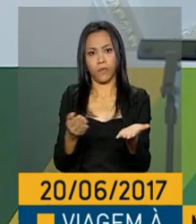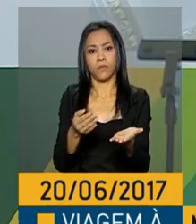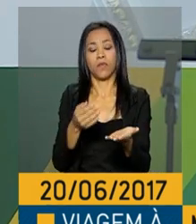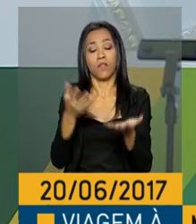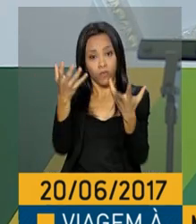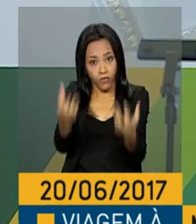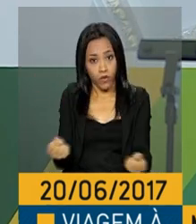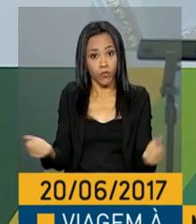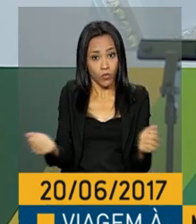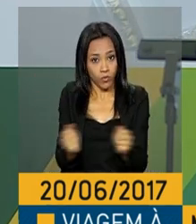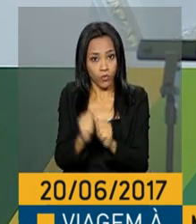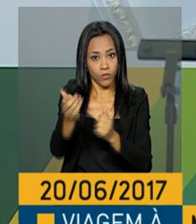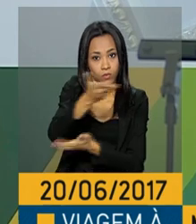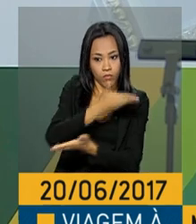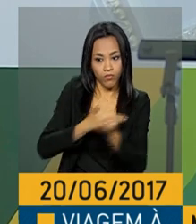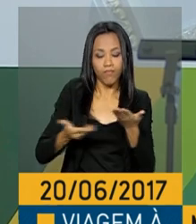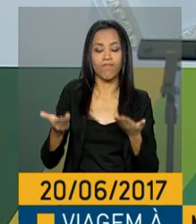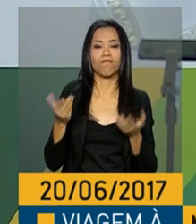juntos escrever